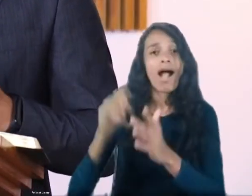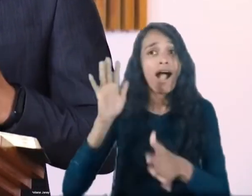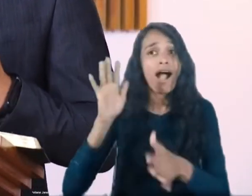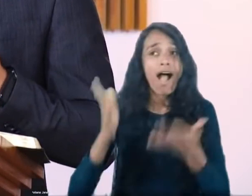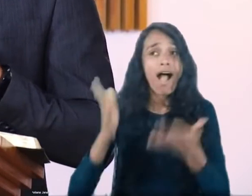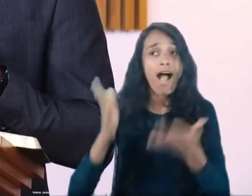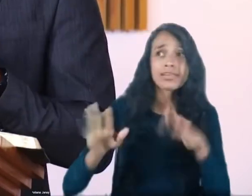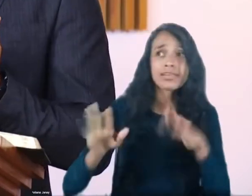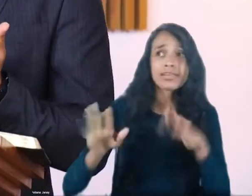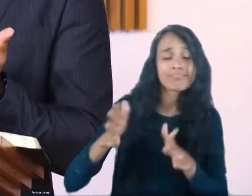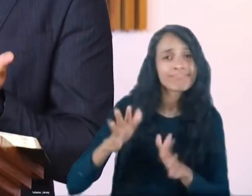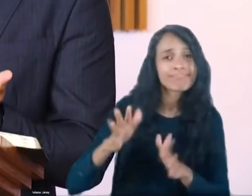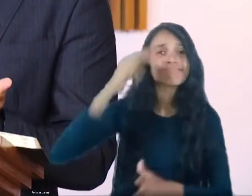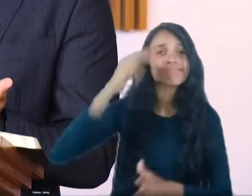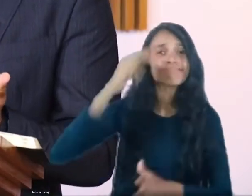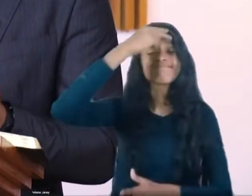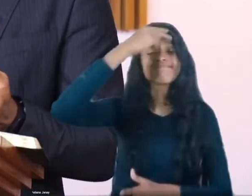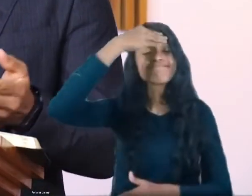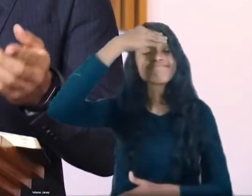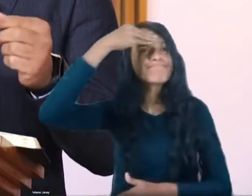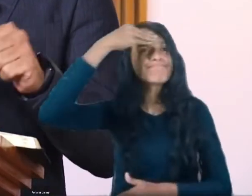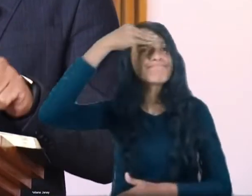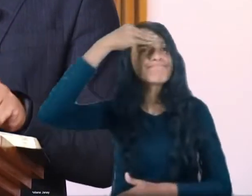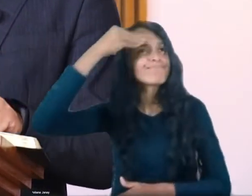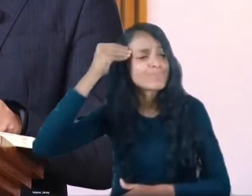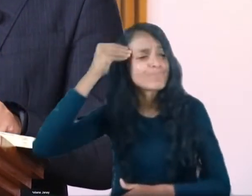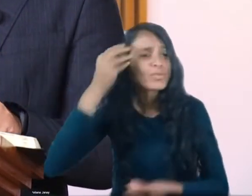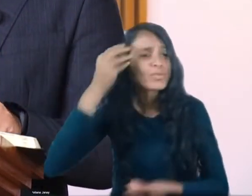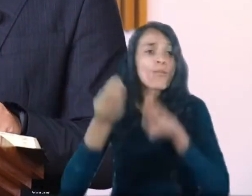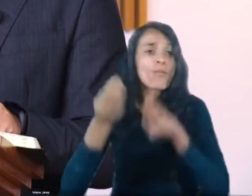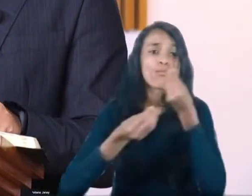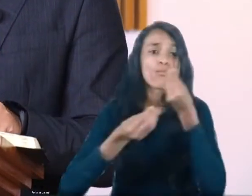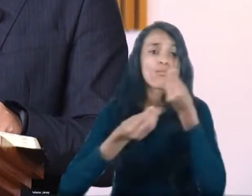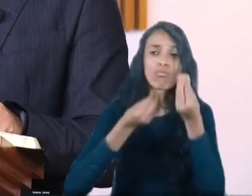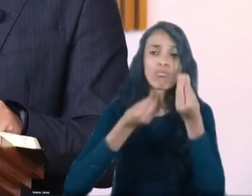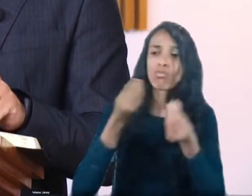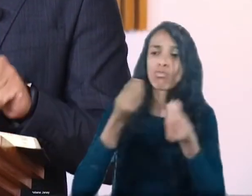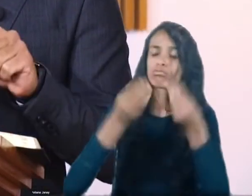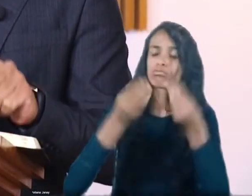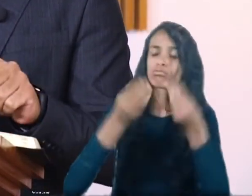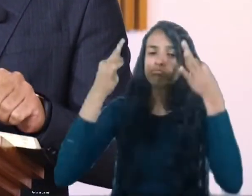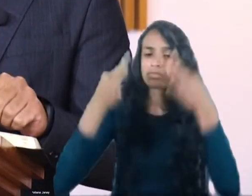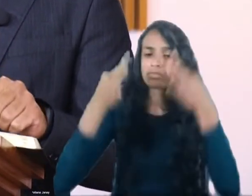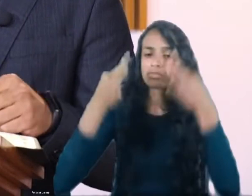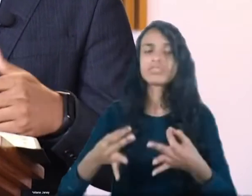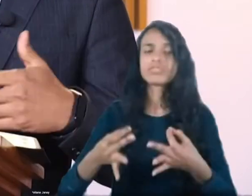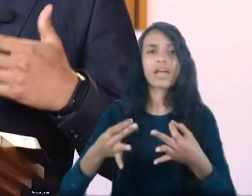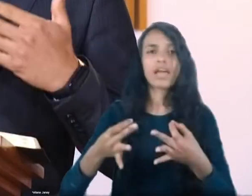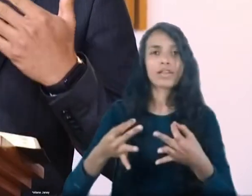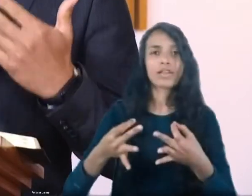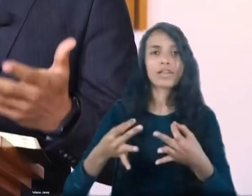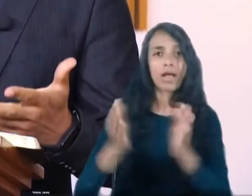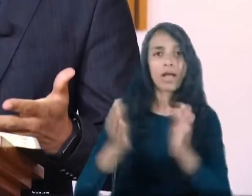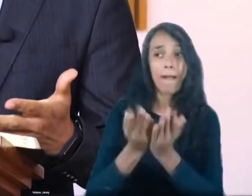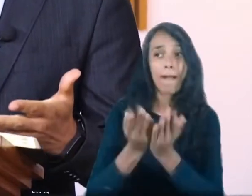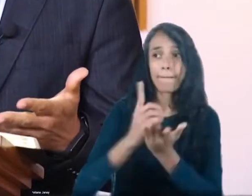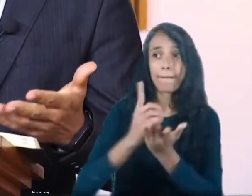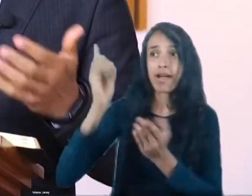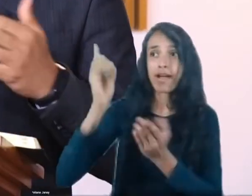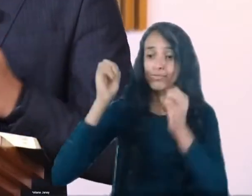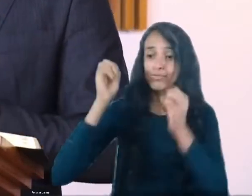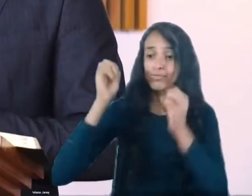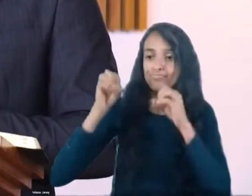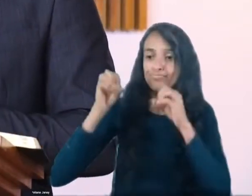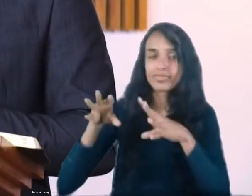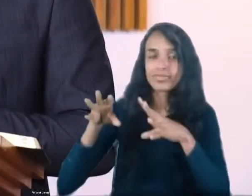a forma correta, segundo a Bíblia, que podemos usar para conquistar